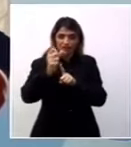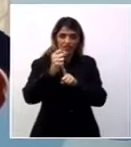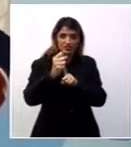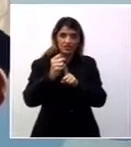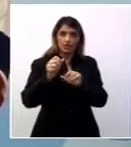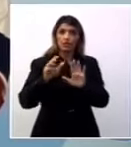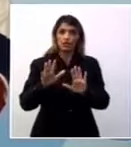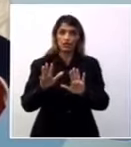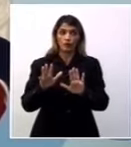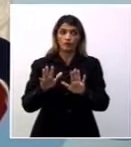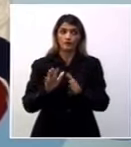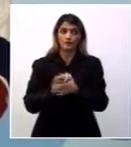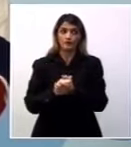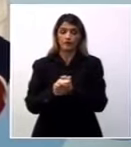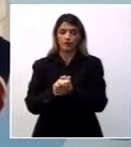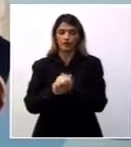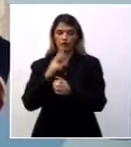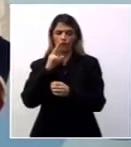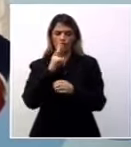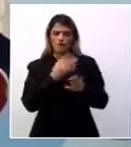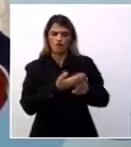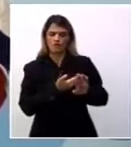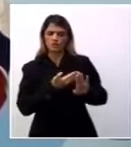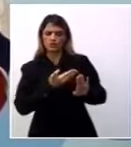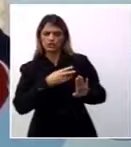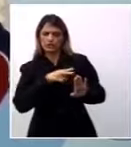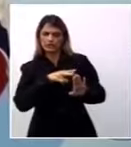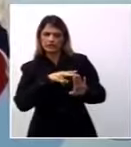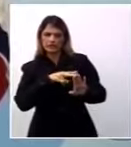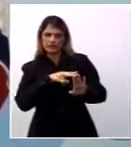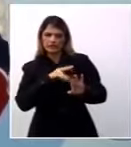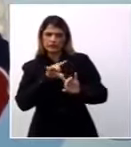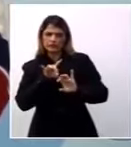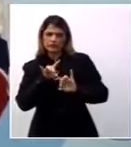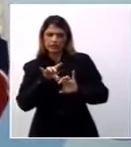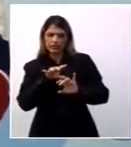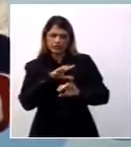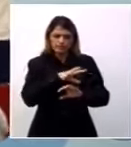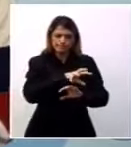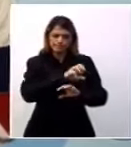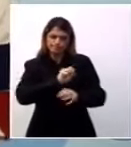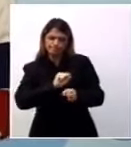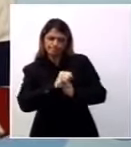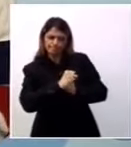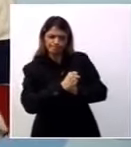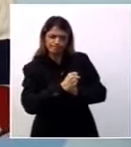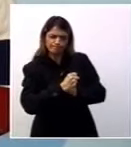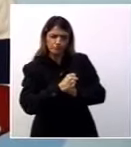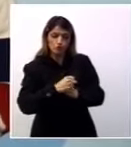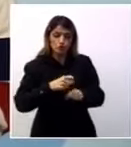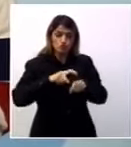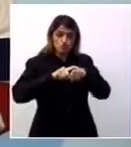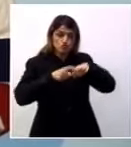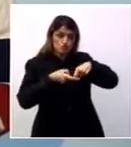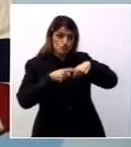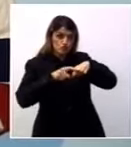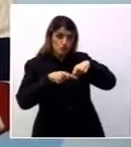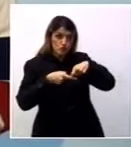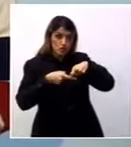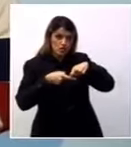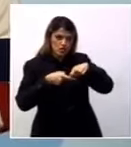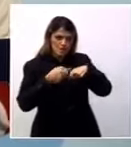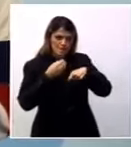pegar e vou ver o meu distanciamento dele, se a técnica da minha pegada está legal, se os meus joelhos estão numa posição